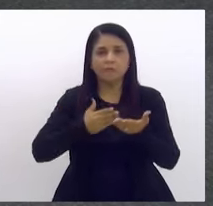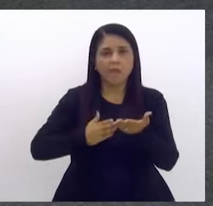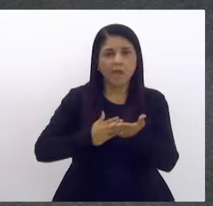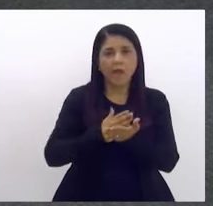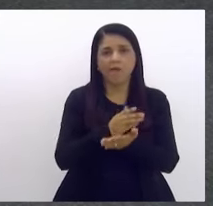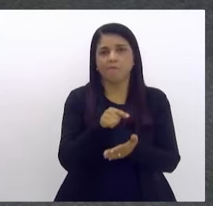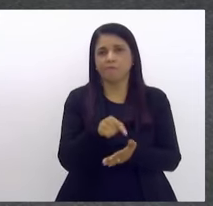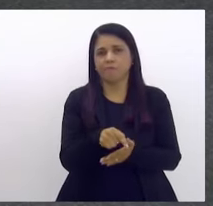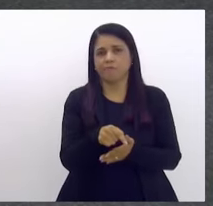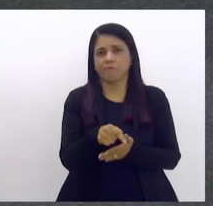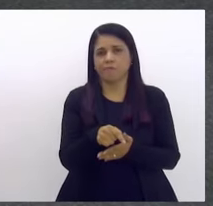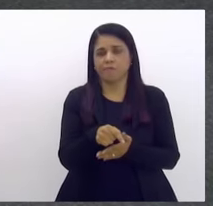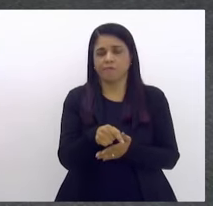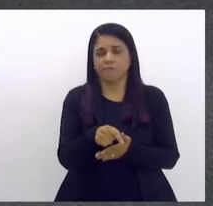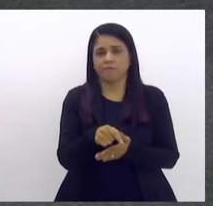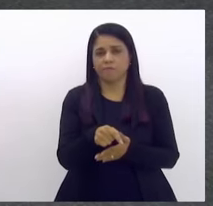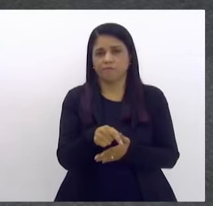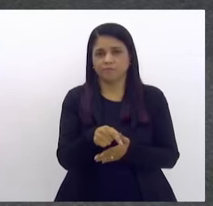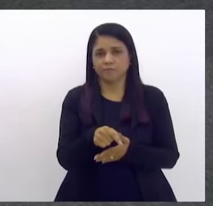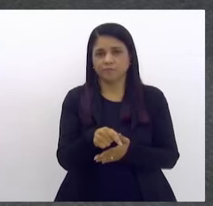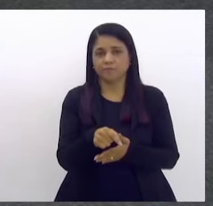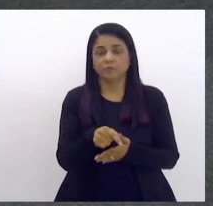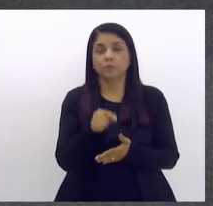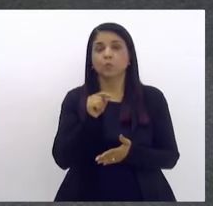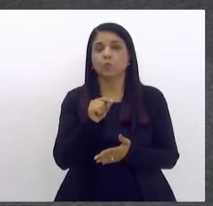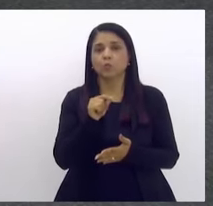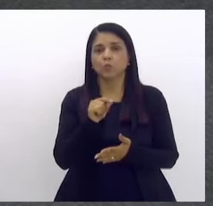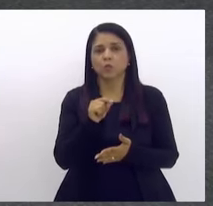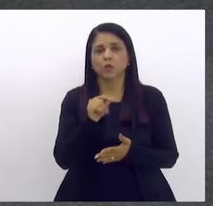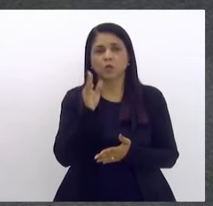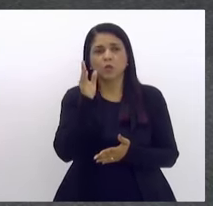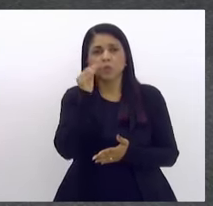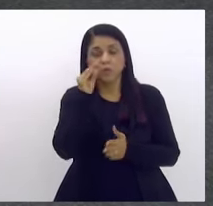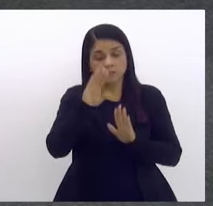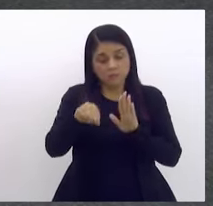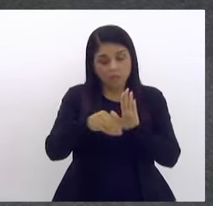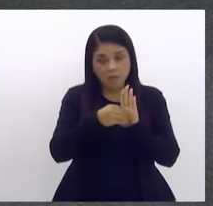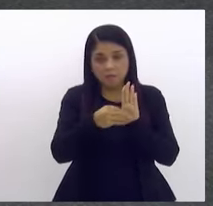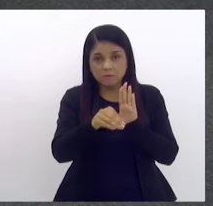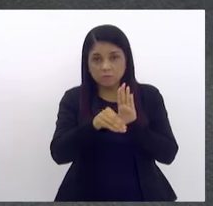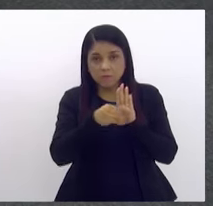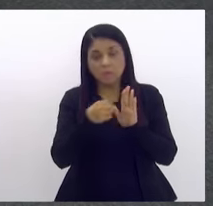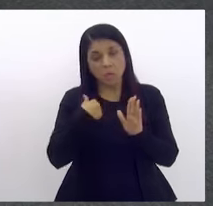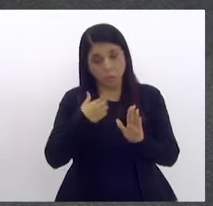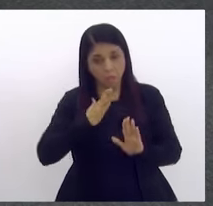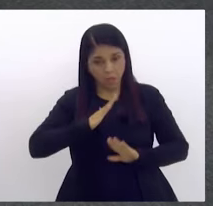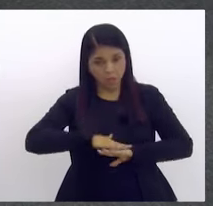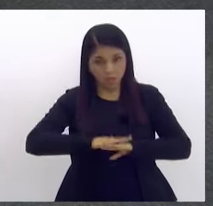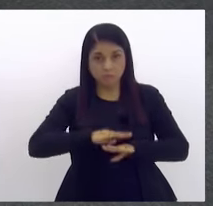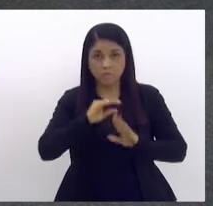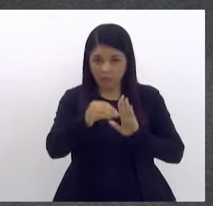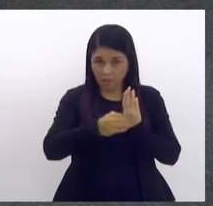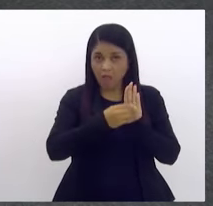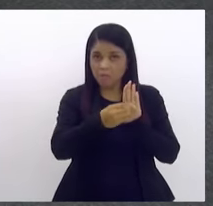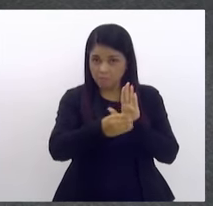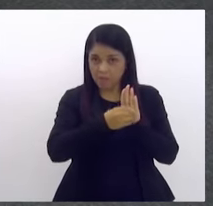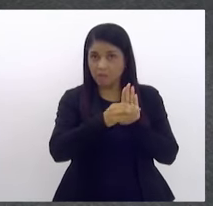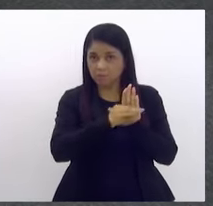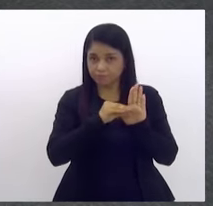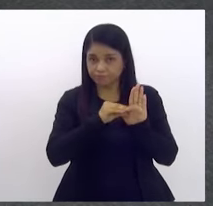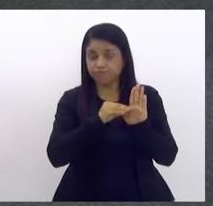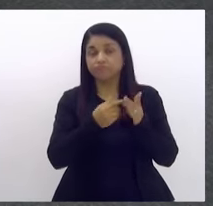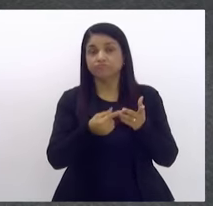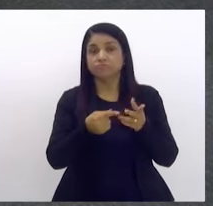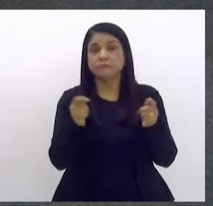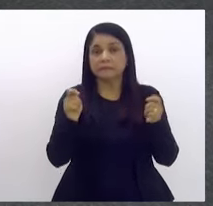né, observando aí as medidas, as emendas, eu mesma apresentei uma emenda, que a gente possa,